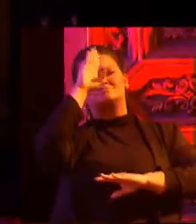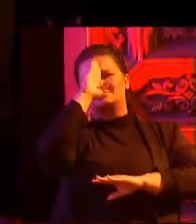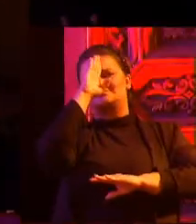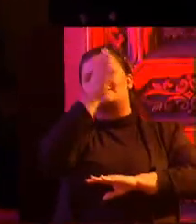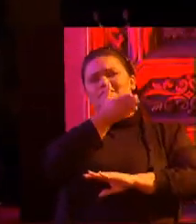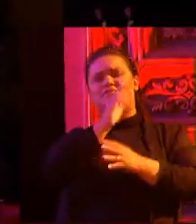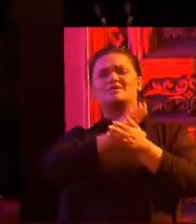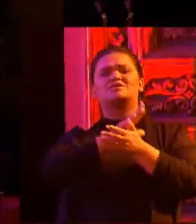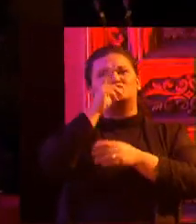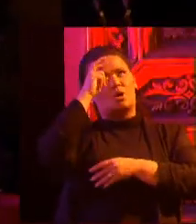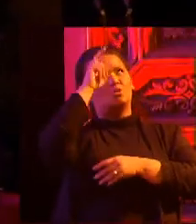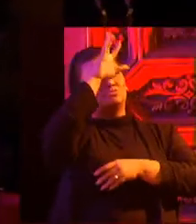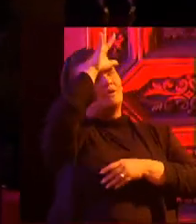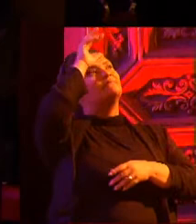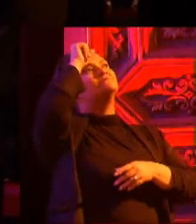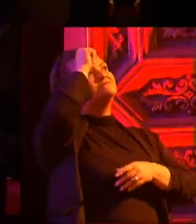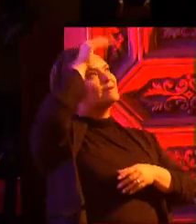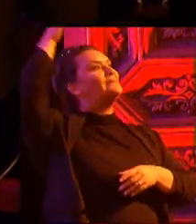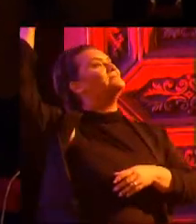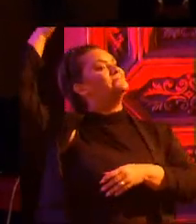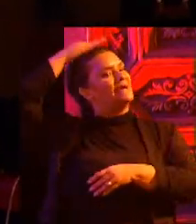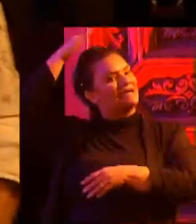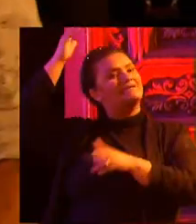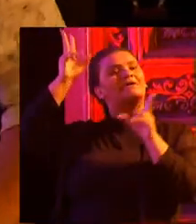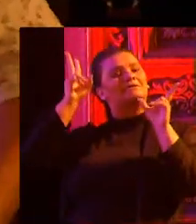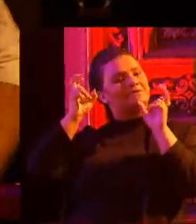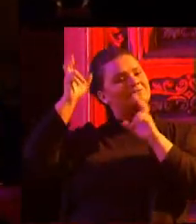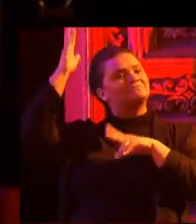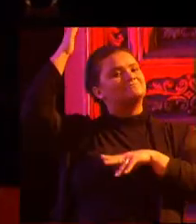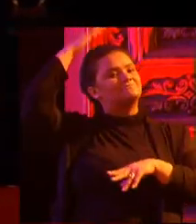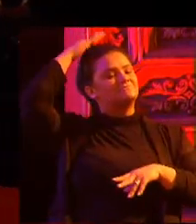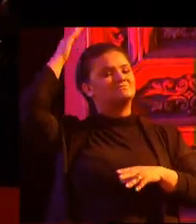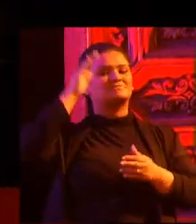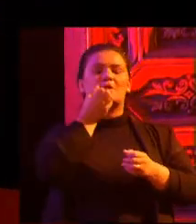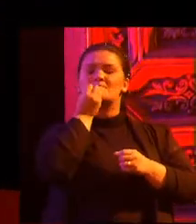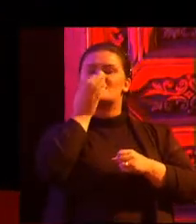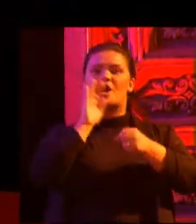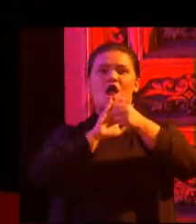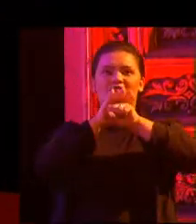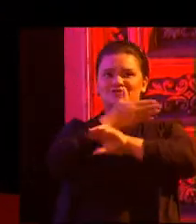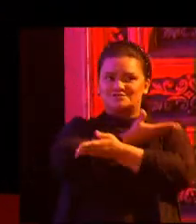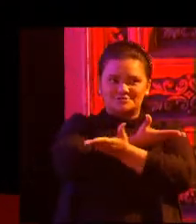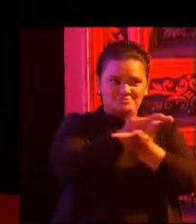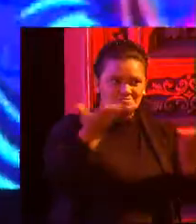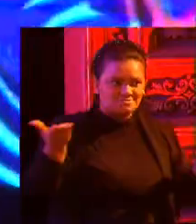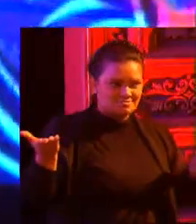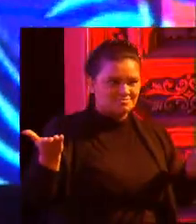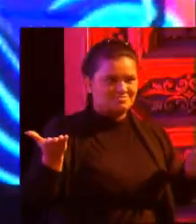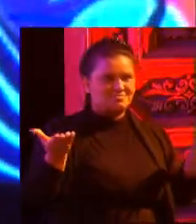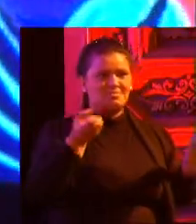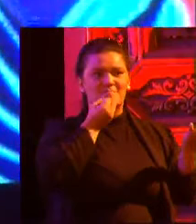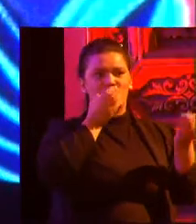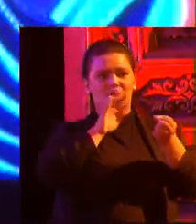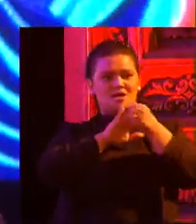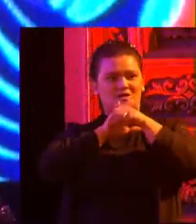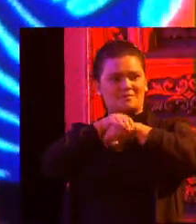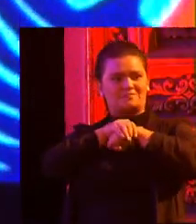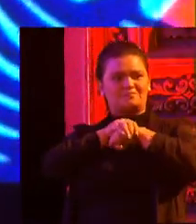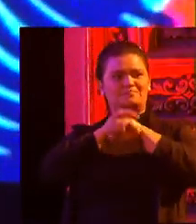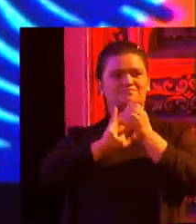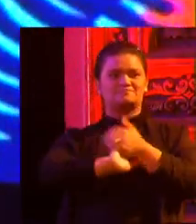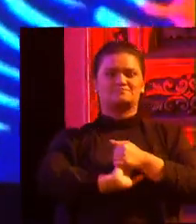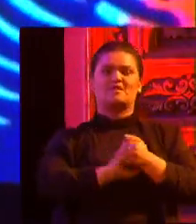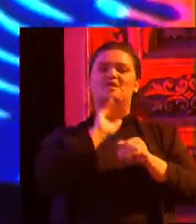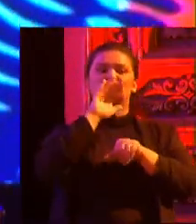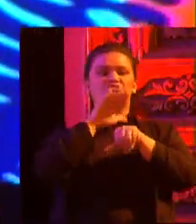cultura amazônica paraense, né, Albinha? Boa noite a todos. Boa noite. Vamos